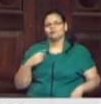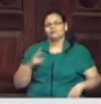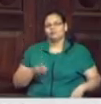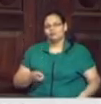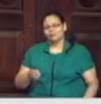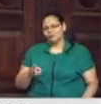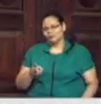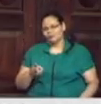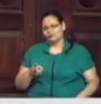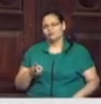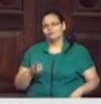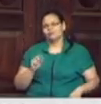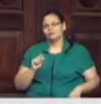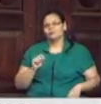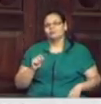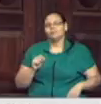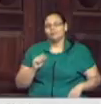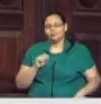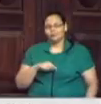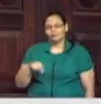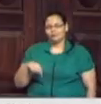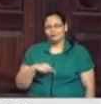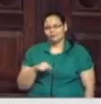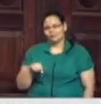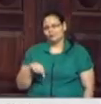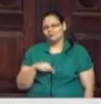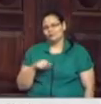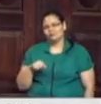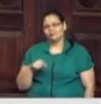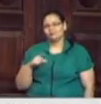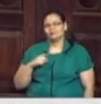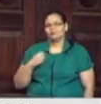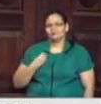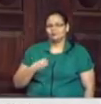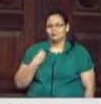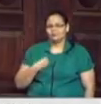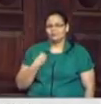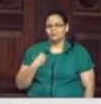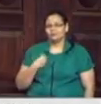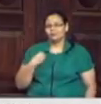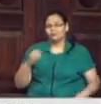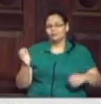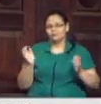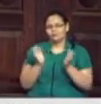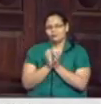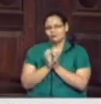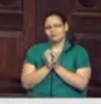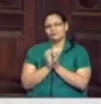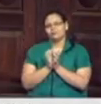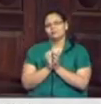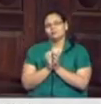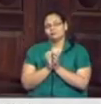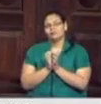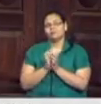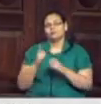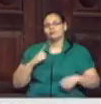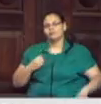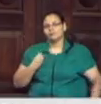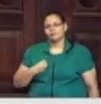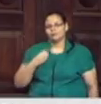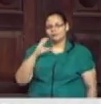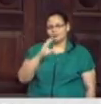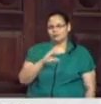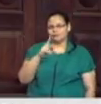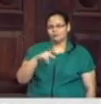deputado Jânio, com aquela nossa participação na comissão que Vossa Excelência participou, na